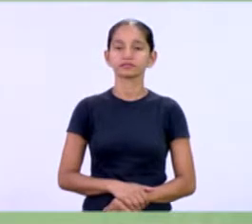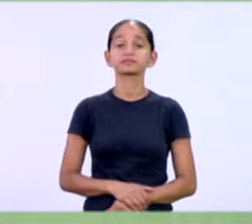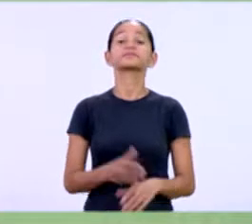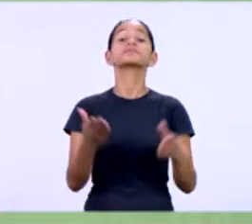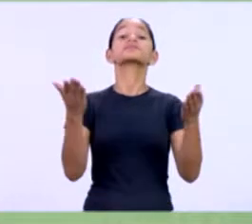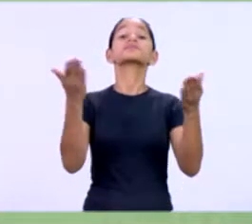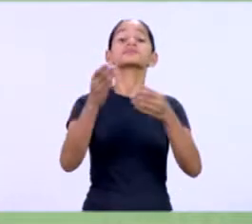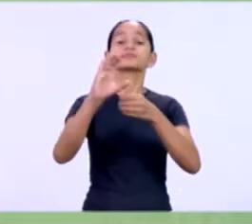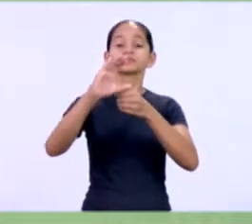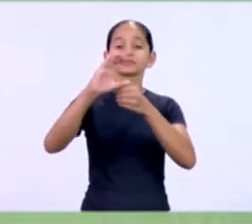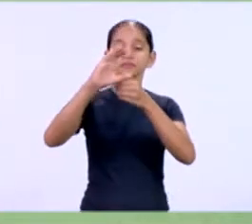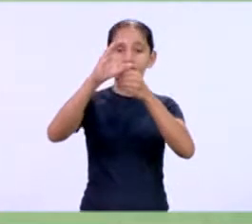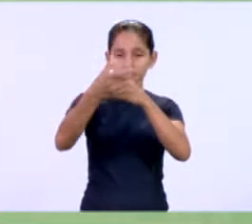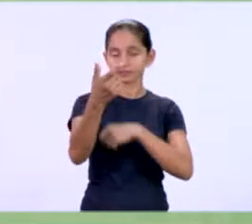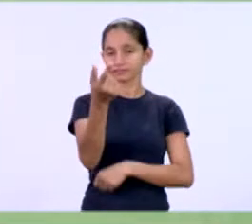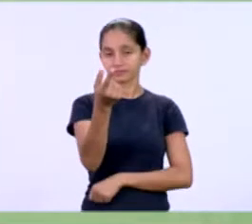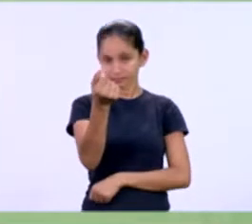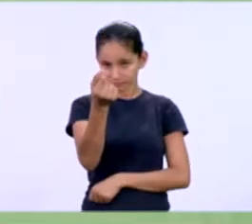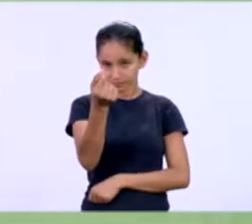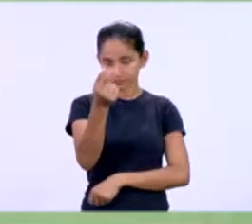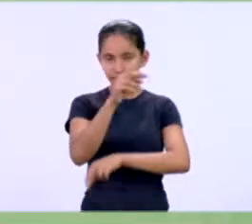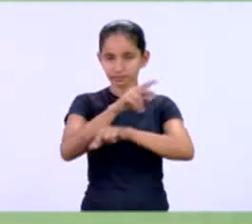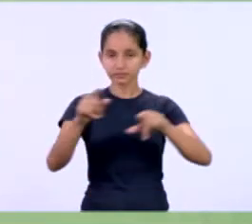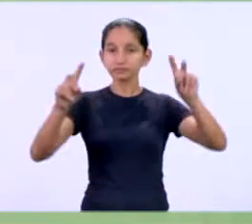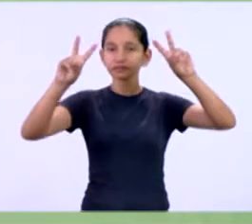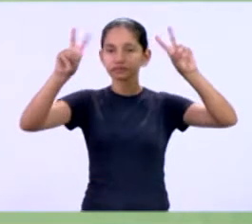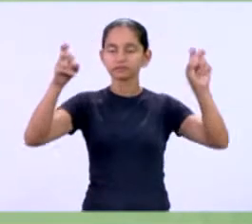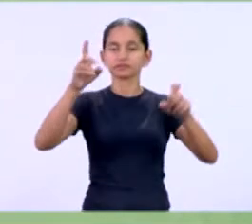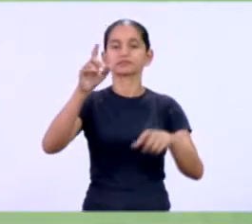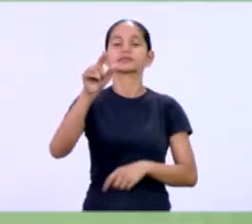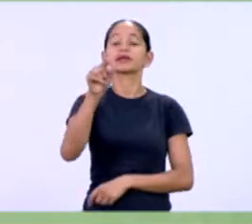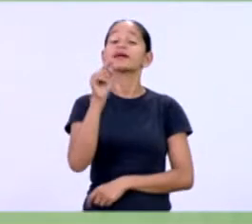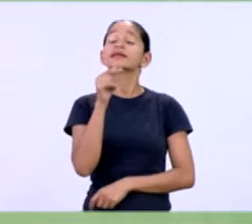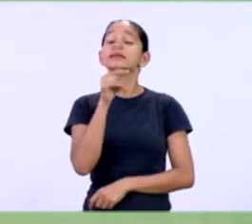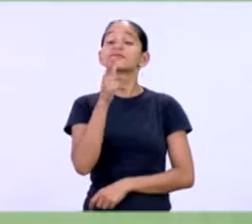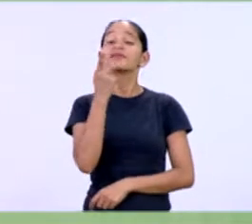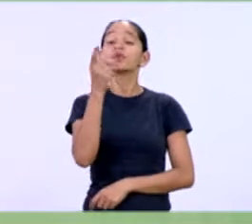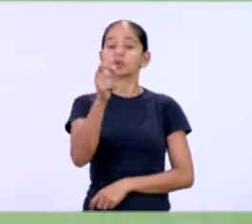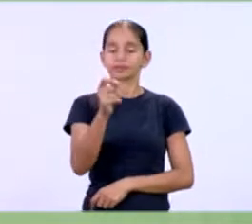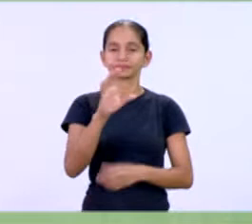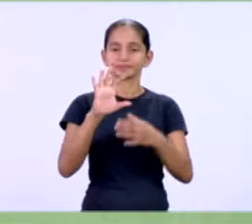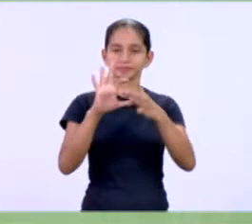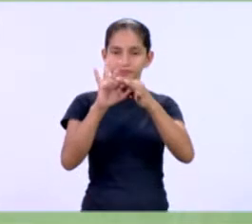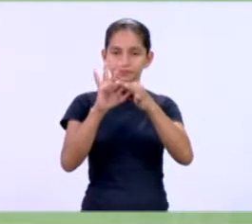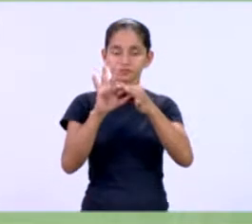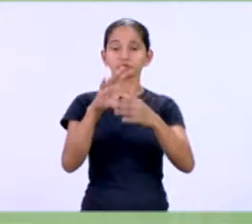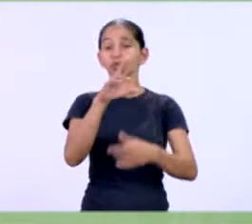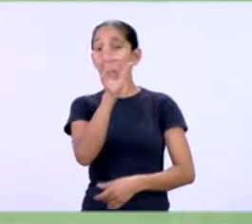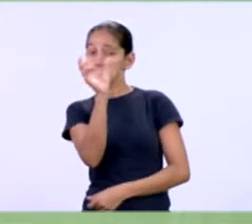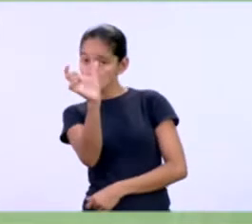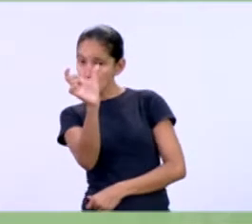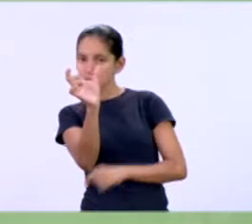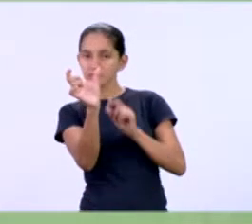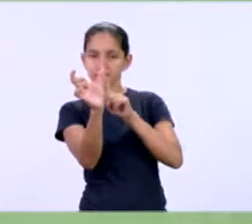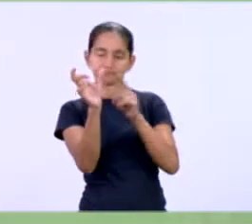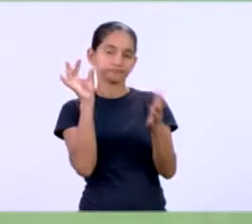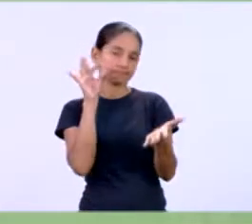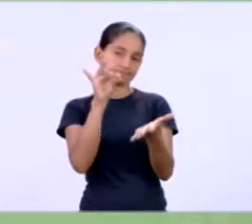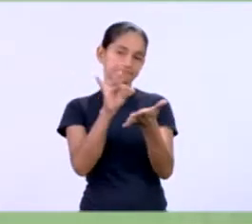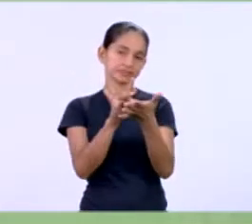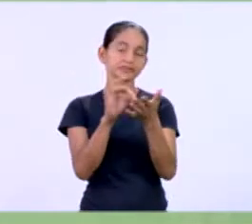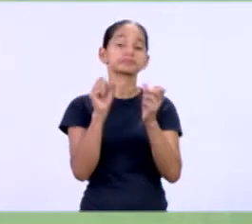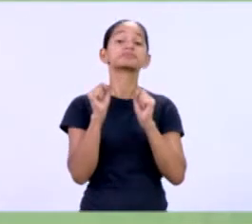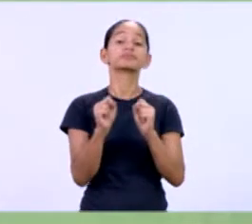O conceito de finanças, que é algo muito bacana também de ser relembrado, diz o seguinte: o termo finanças pode